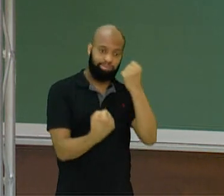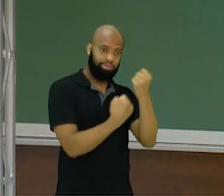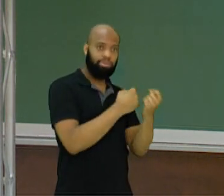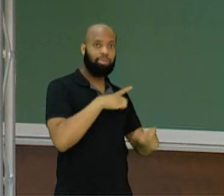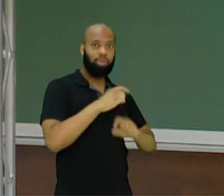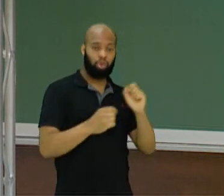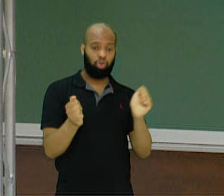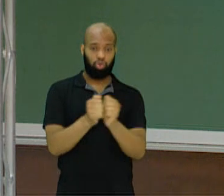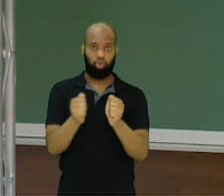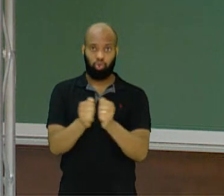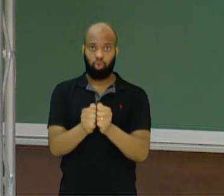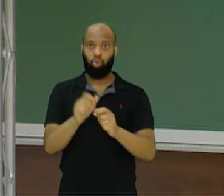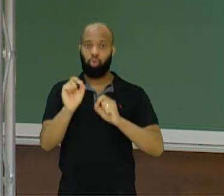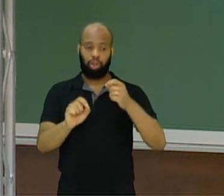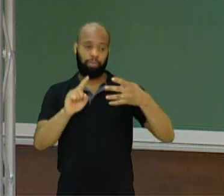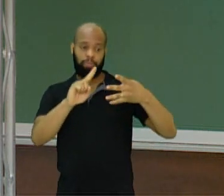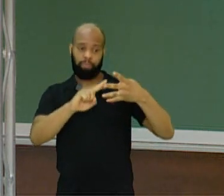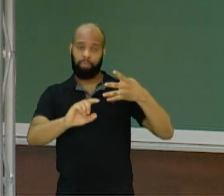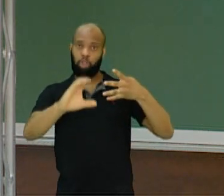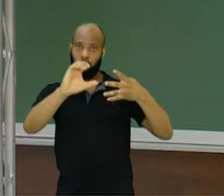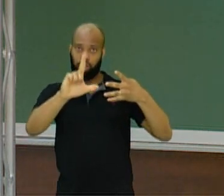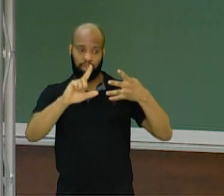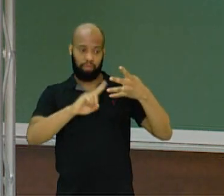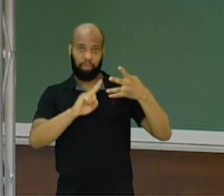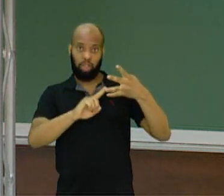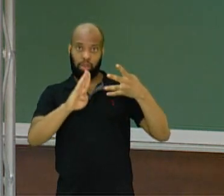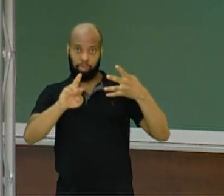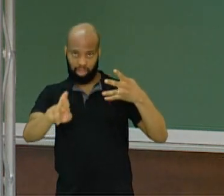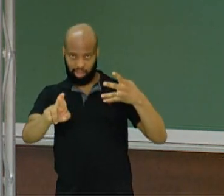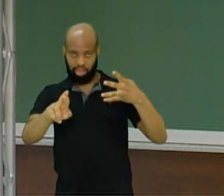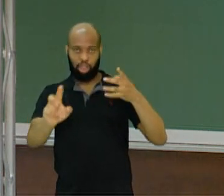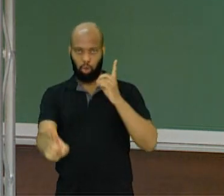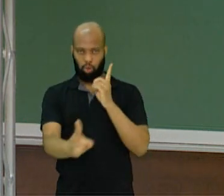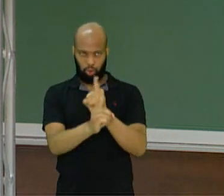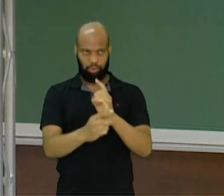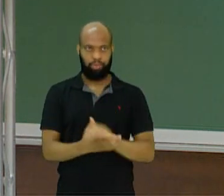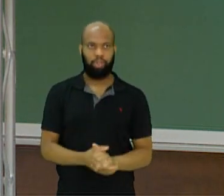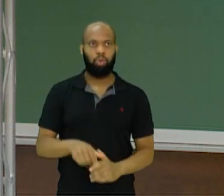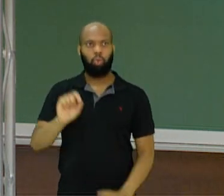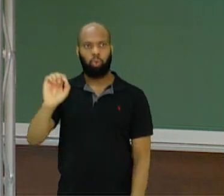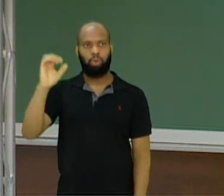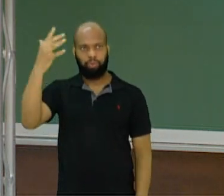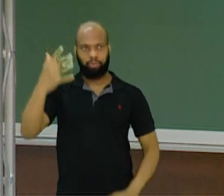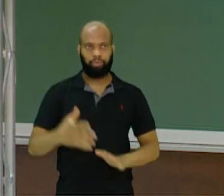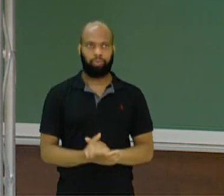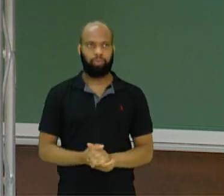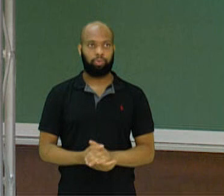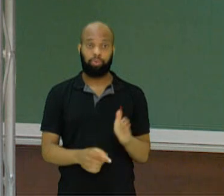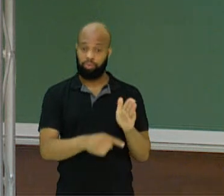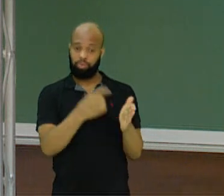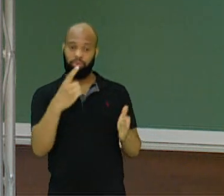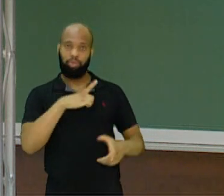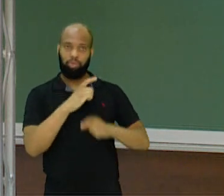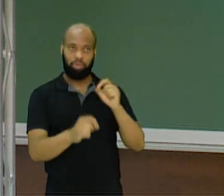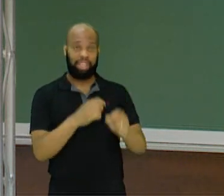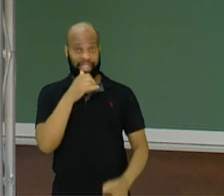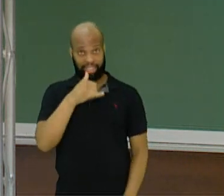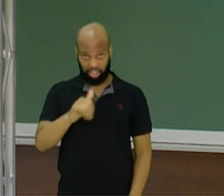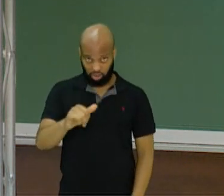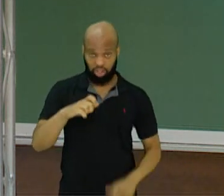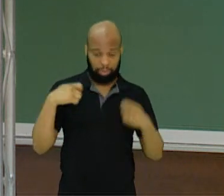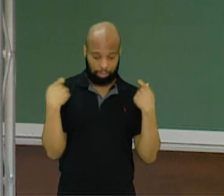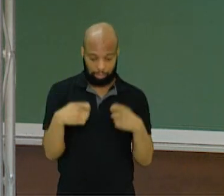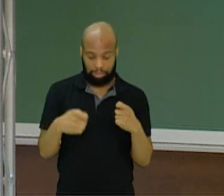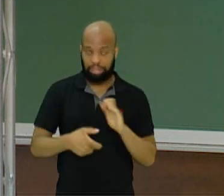com cloro e bromo. Eles são os principais reagentes para isso. O que acontece? Primeiro nós precisamos da